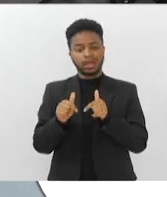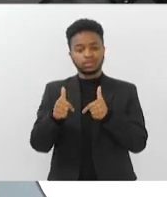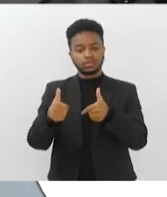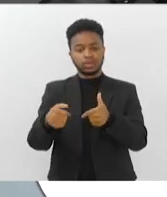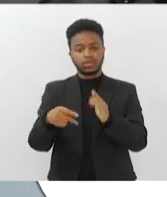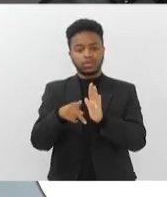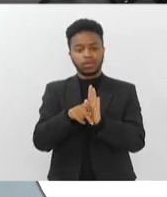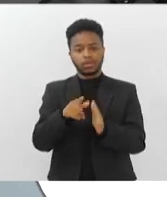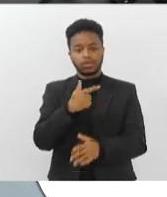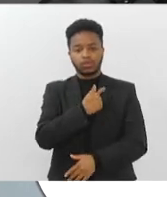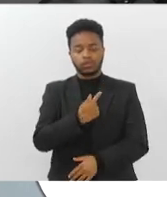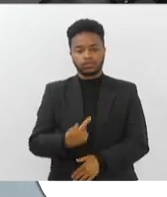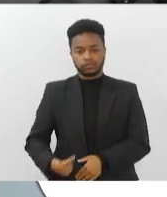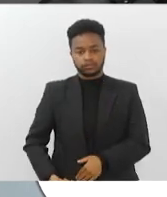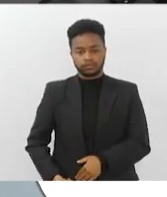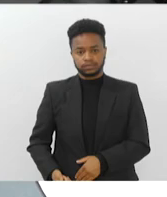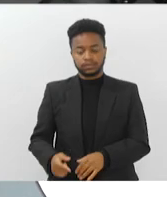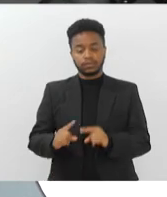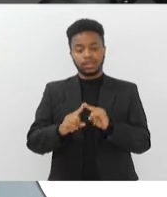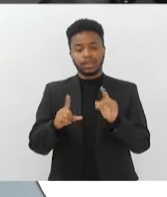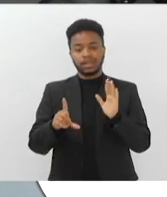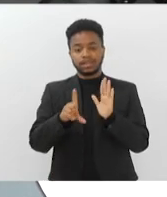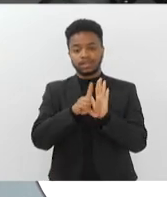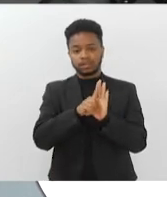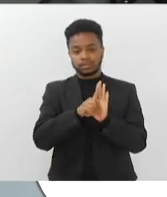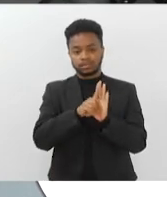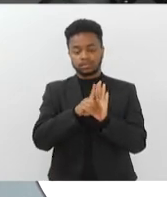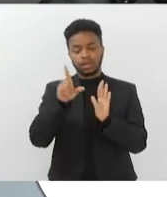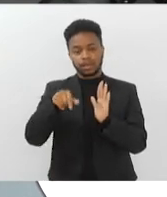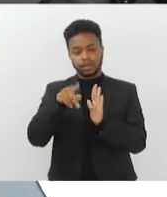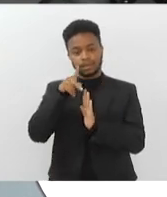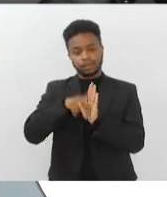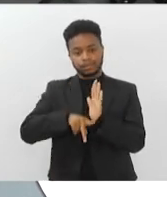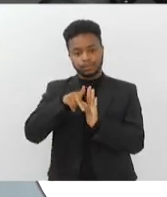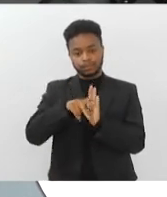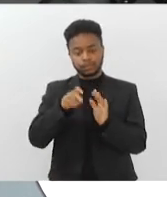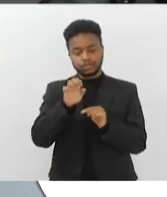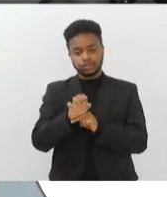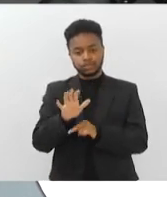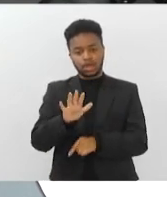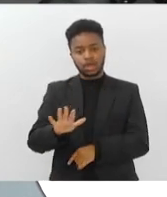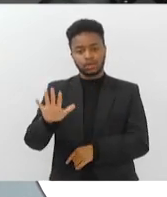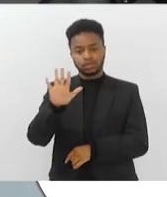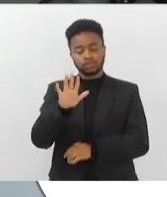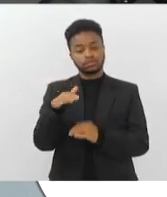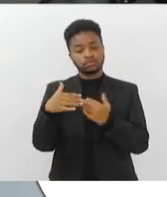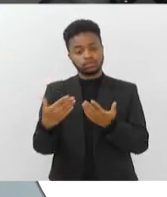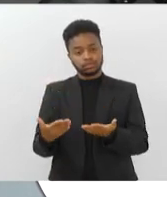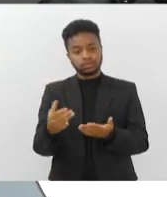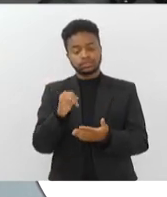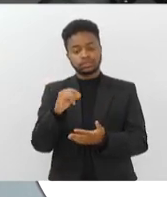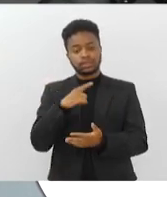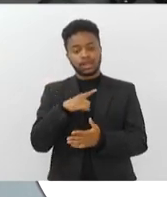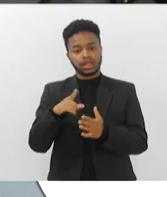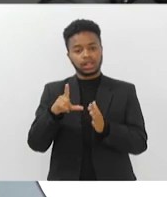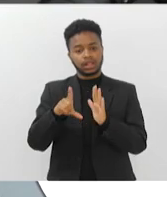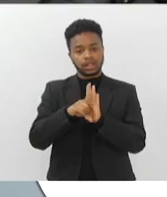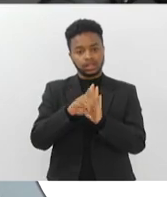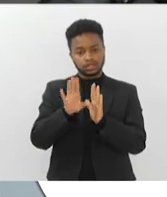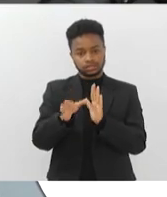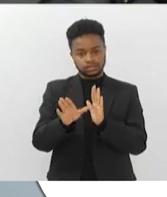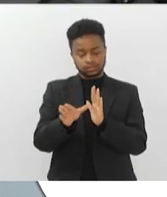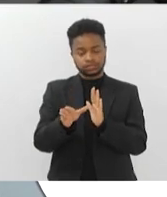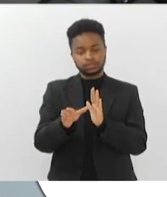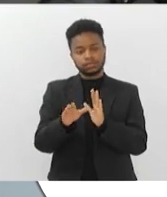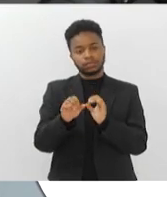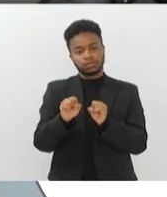governamental. Lei é projeto de Estado. Então, se existe uma lei, mesmo que